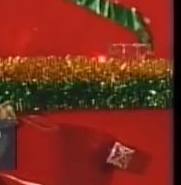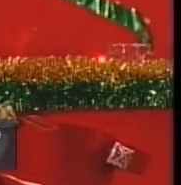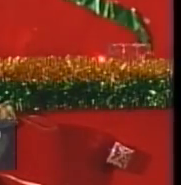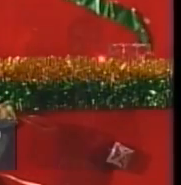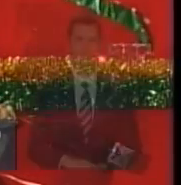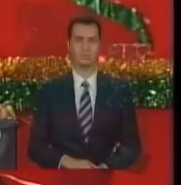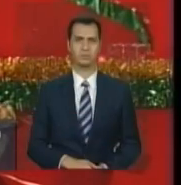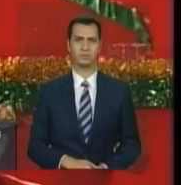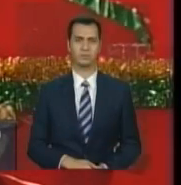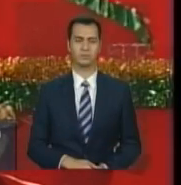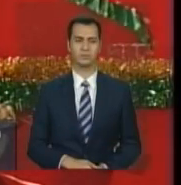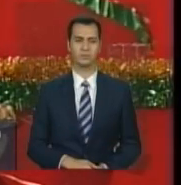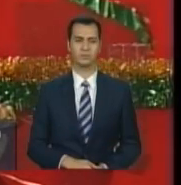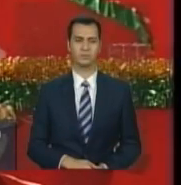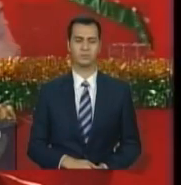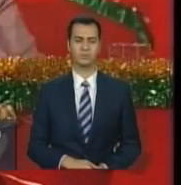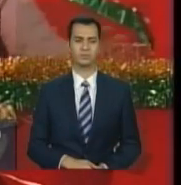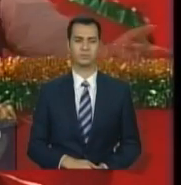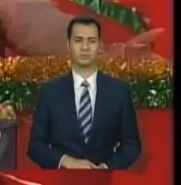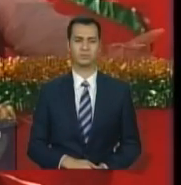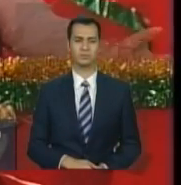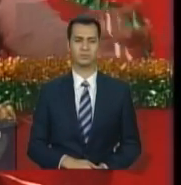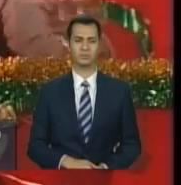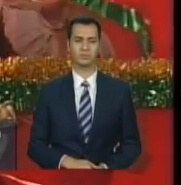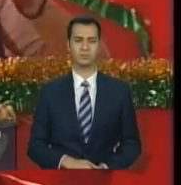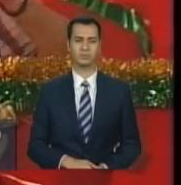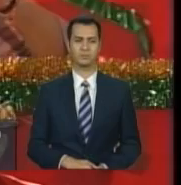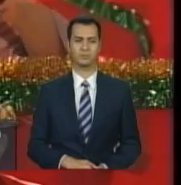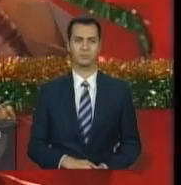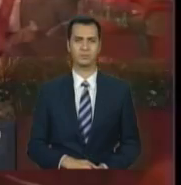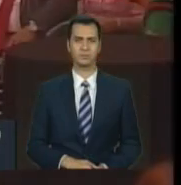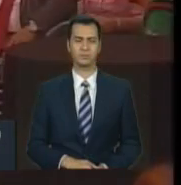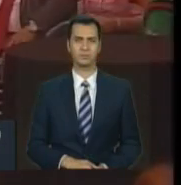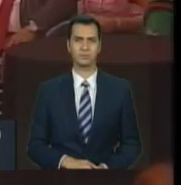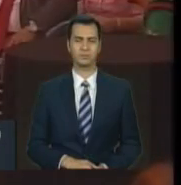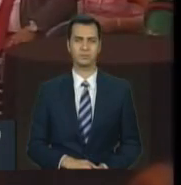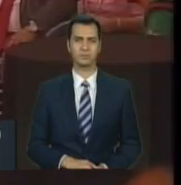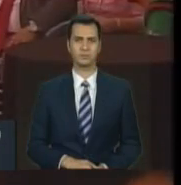Como eu digo, eu estava dizendo para vocês,